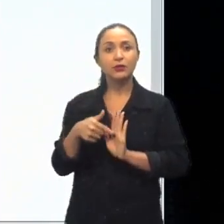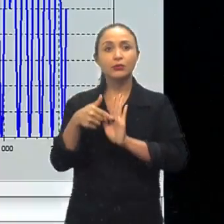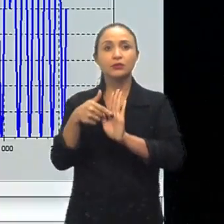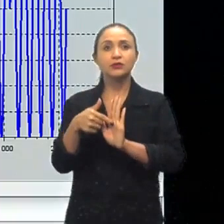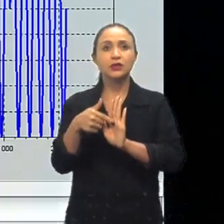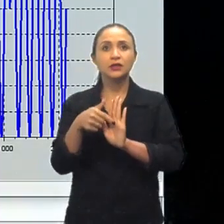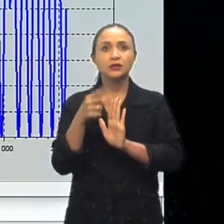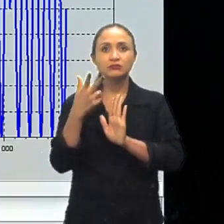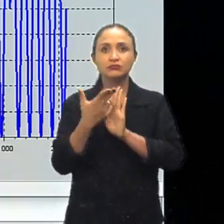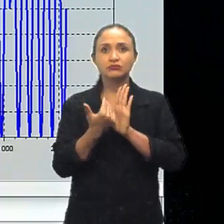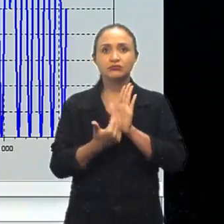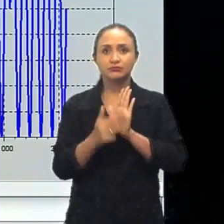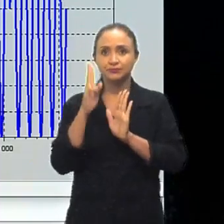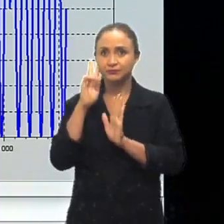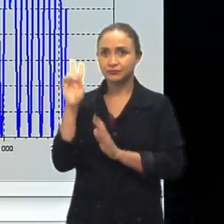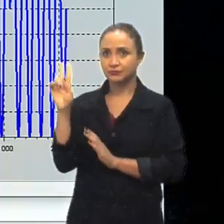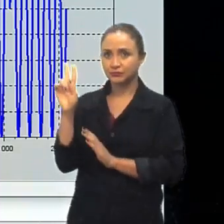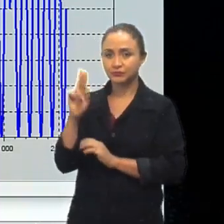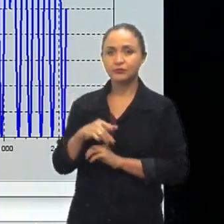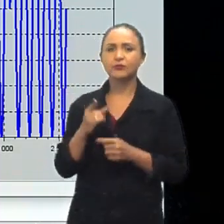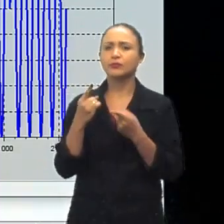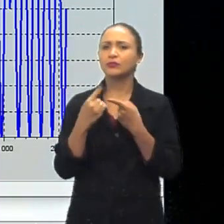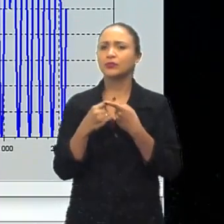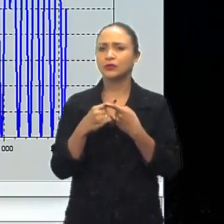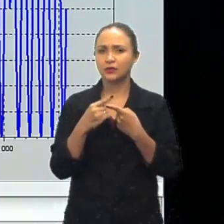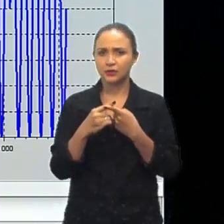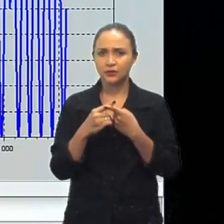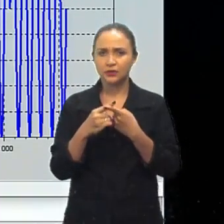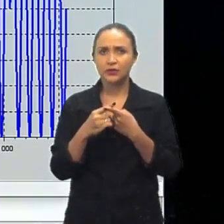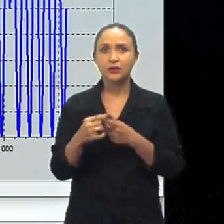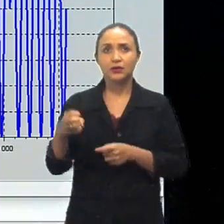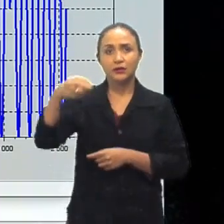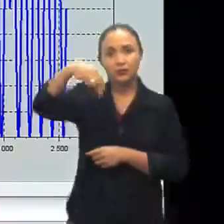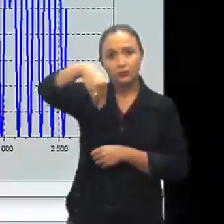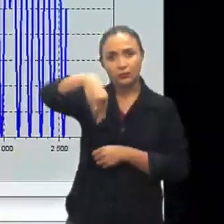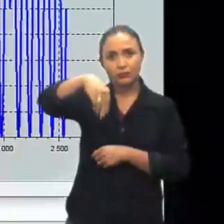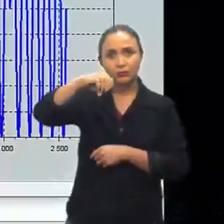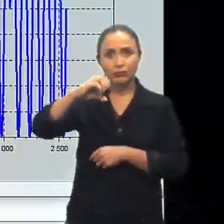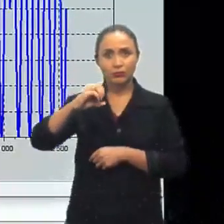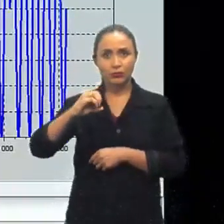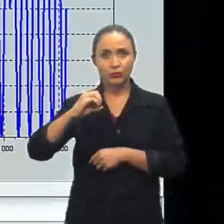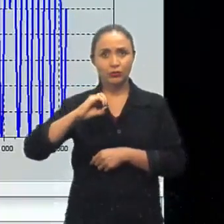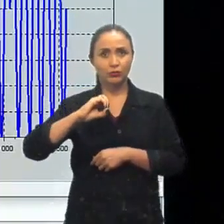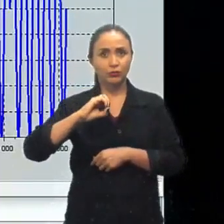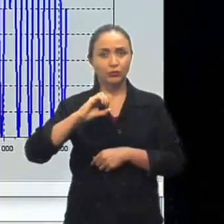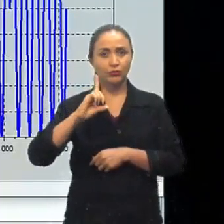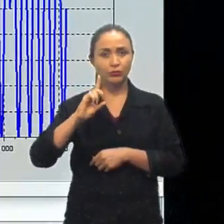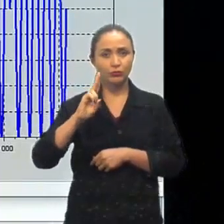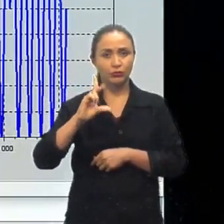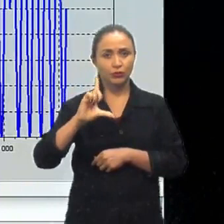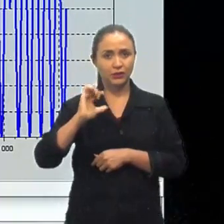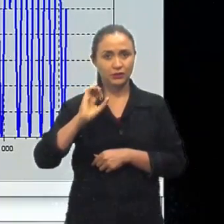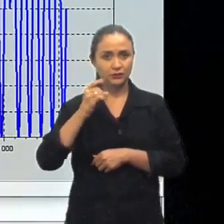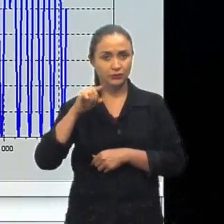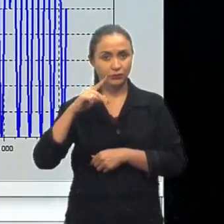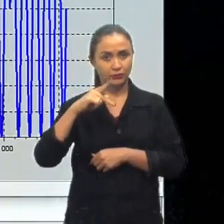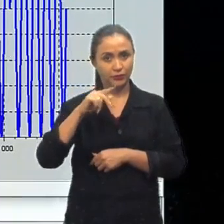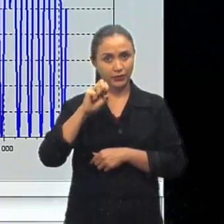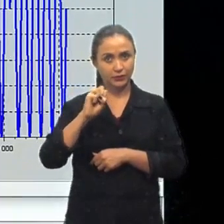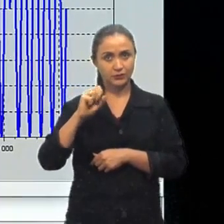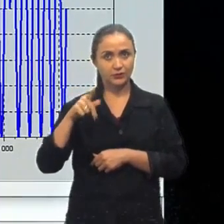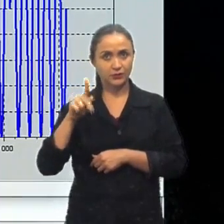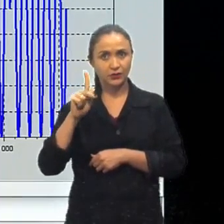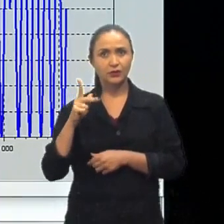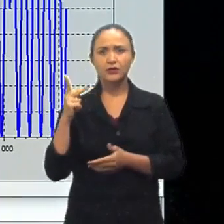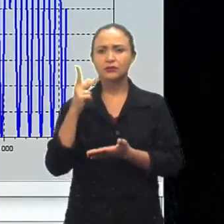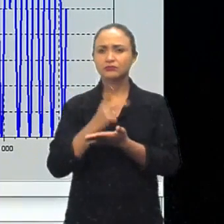figura no slide. Por quê? Na modulação PSK, do tipo que eu tinha mostrado anteriormente, toda